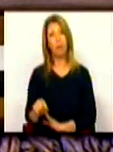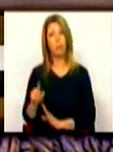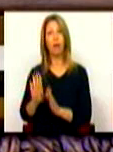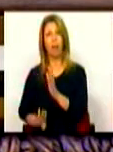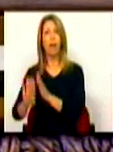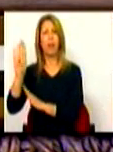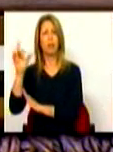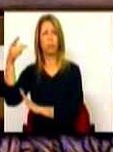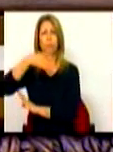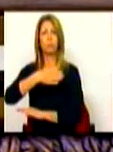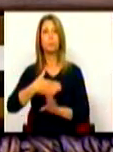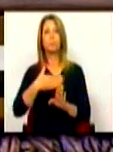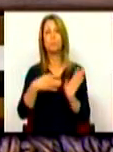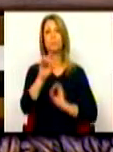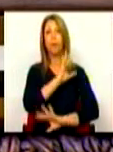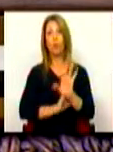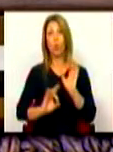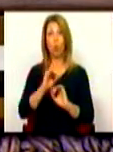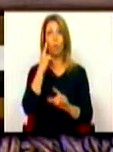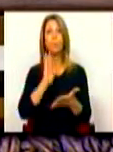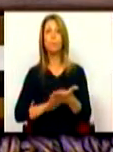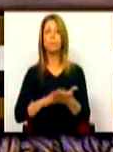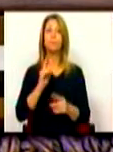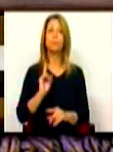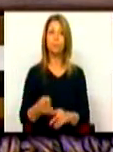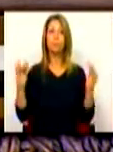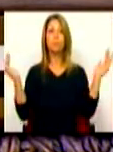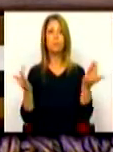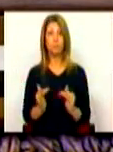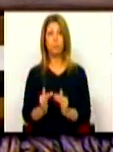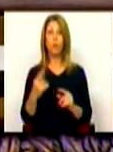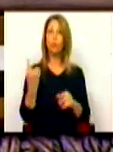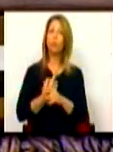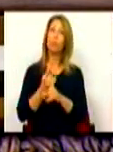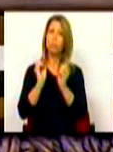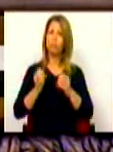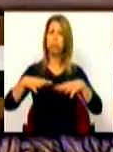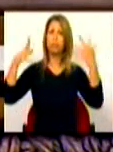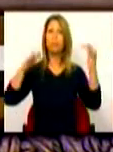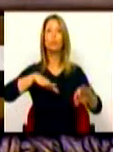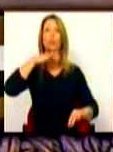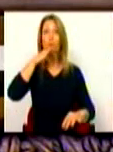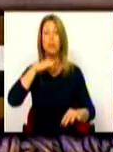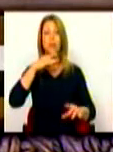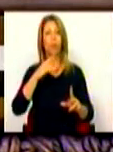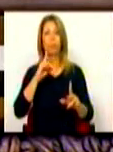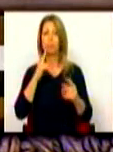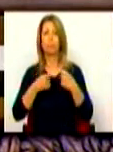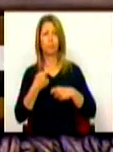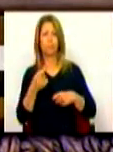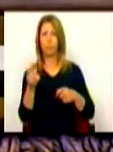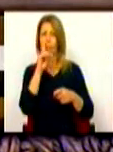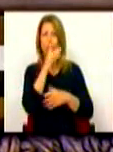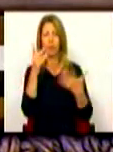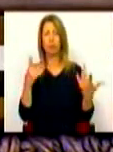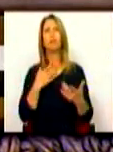acima da média europeia. O que se comprova que a redução de emissões não é incompatível com o crescimento da